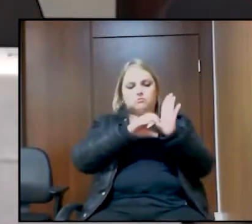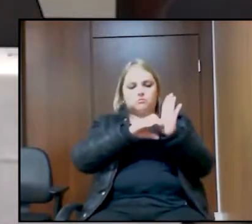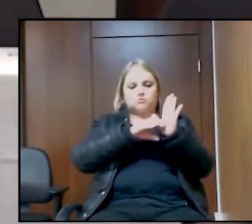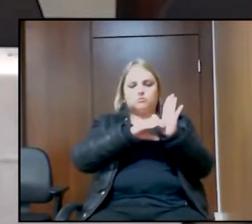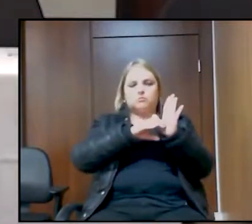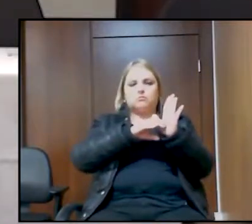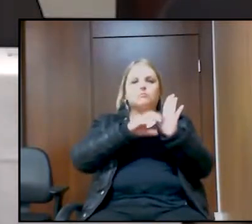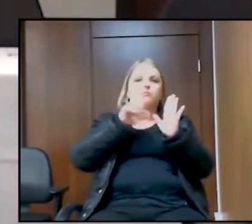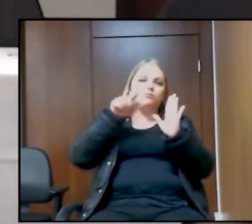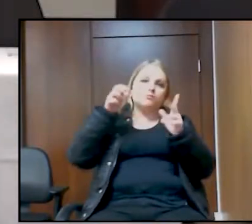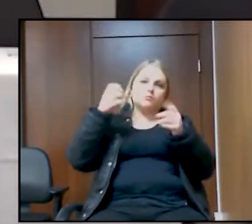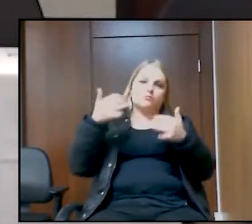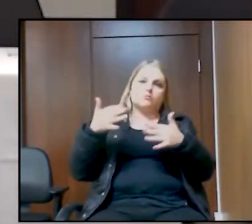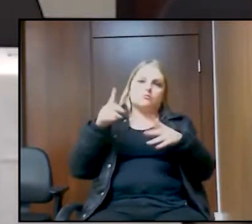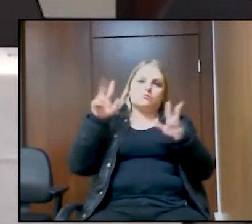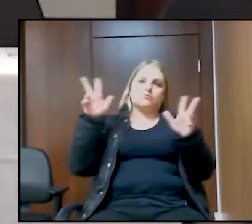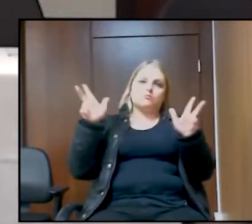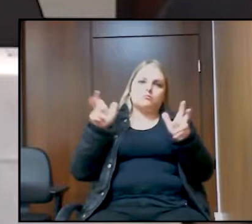sobre